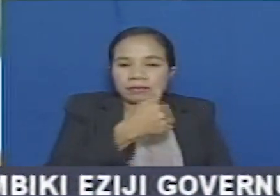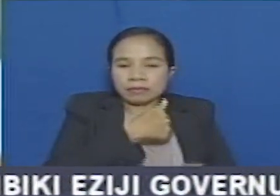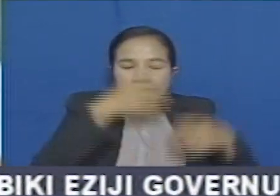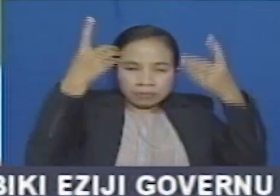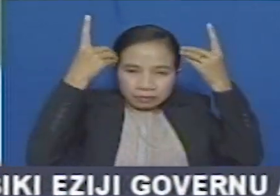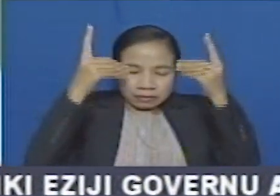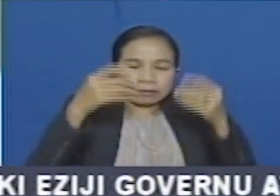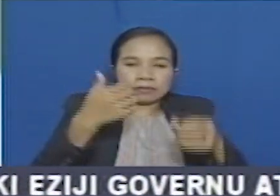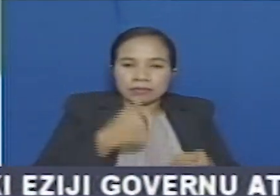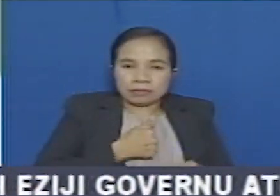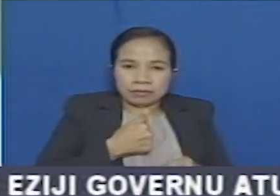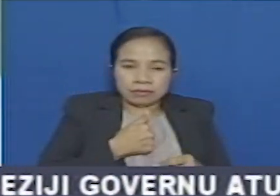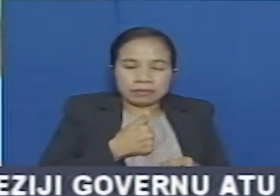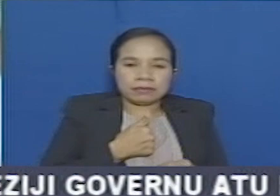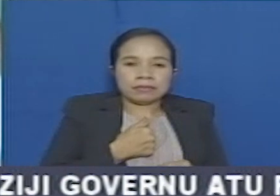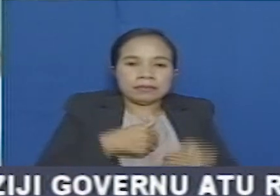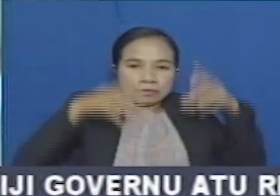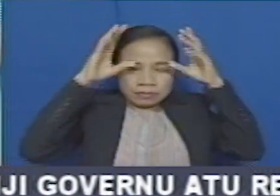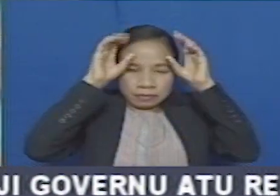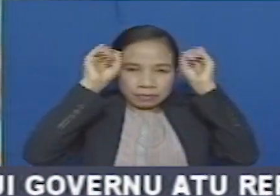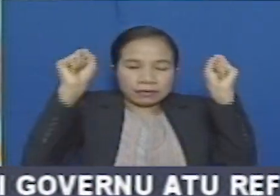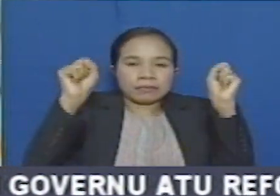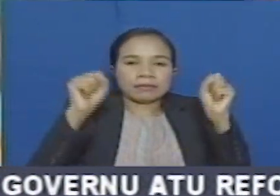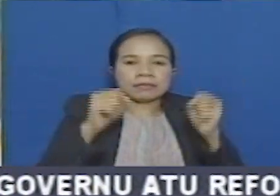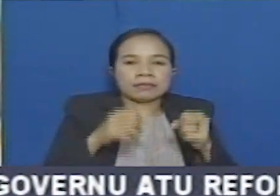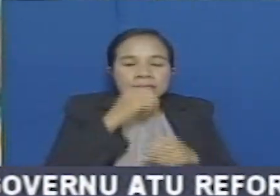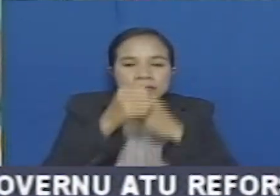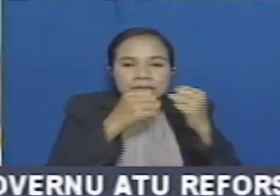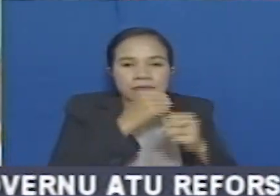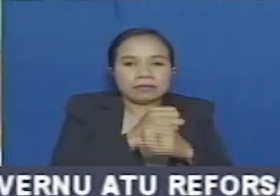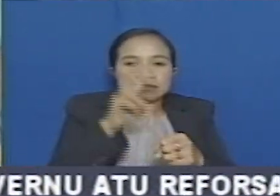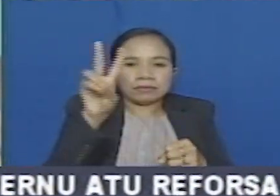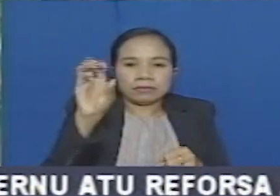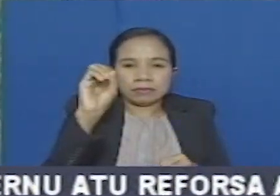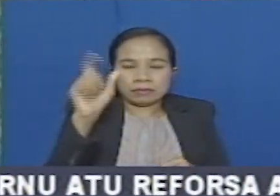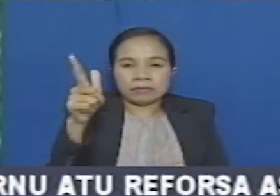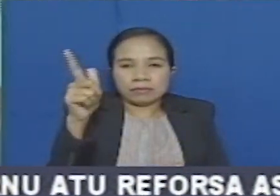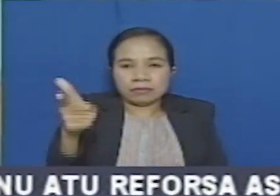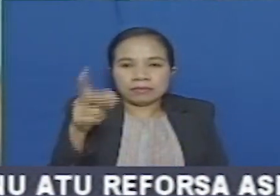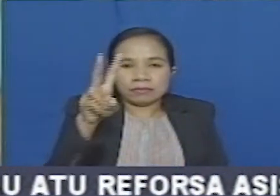decidi a tu candidata anba Presidente República e a período tinan